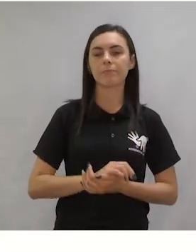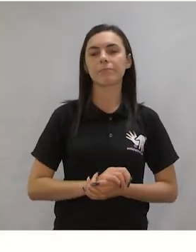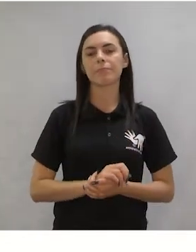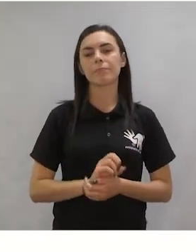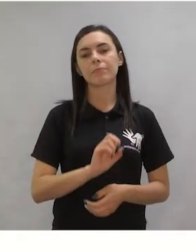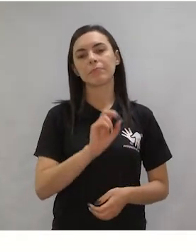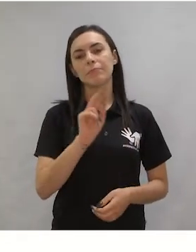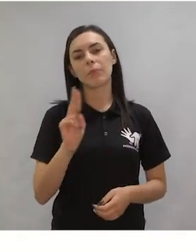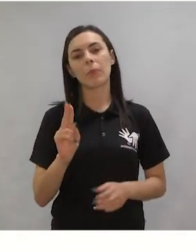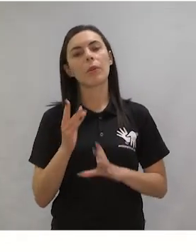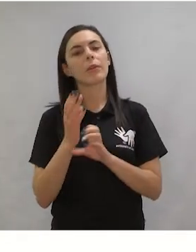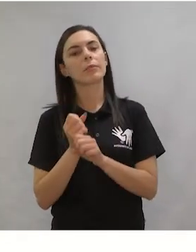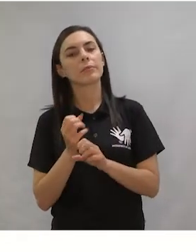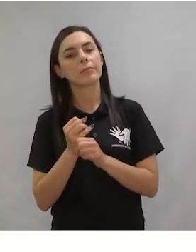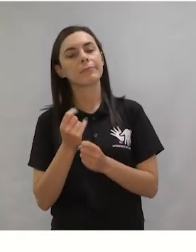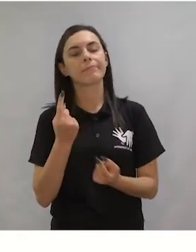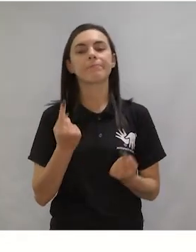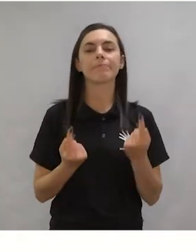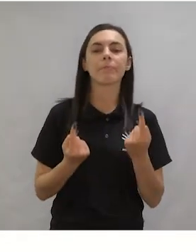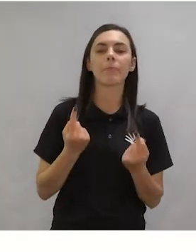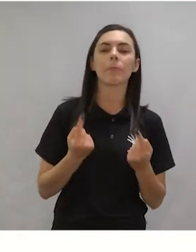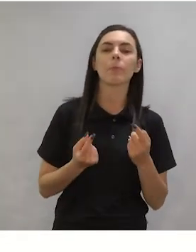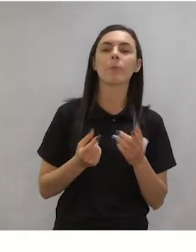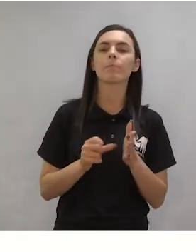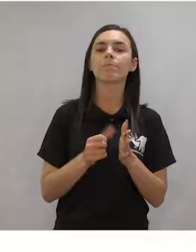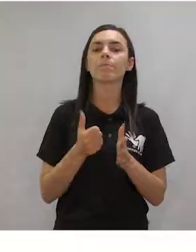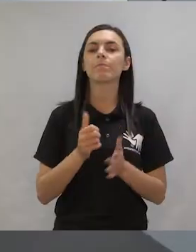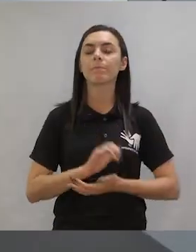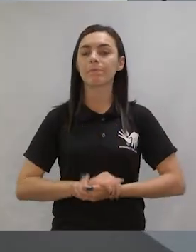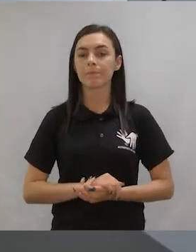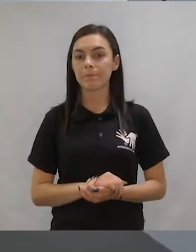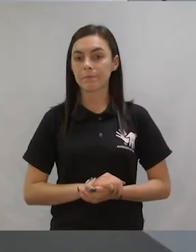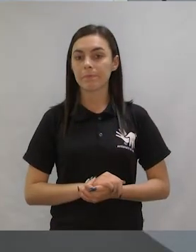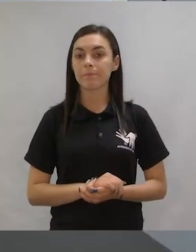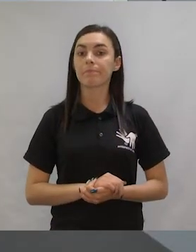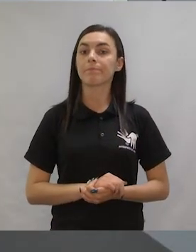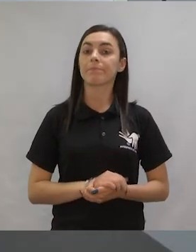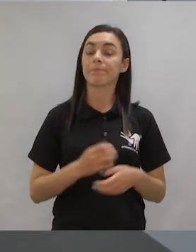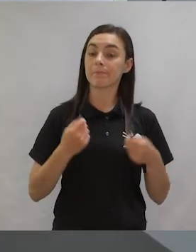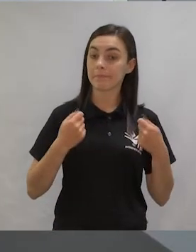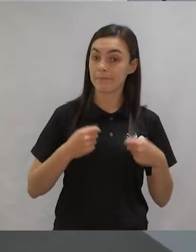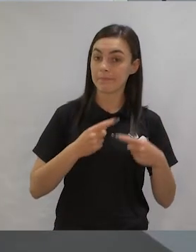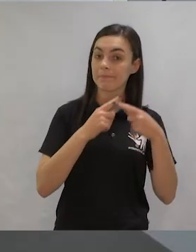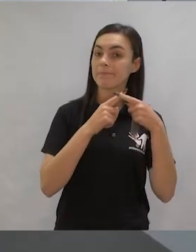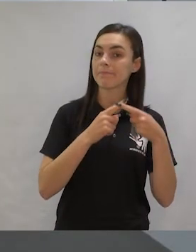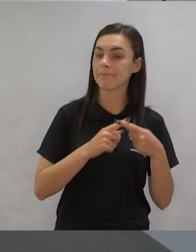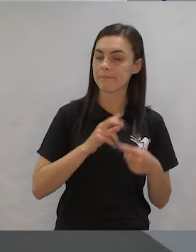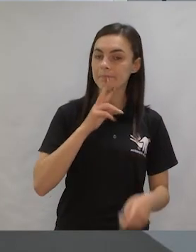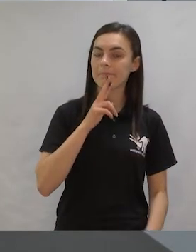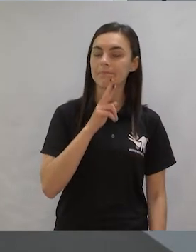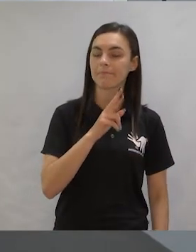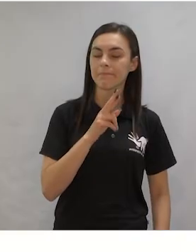multiplicação ou a adição que está ali? Primeiro eu preciso resolver as